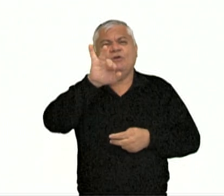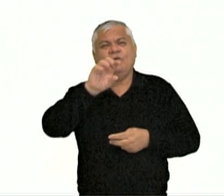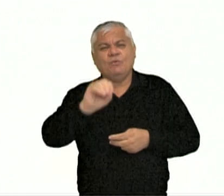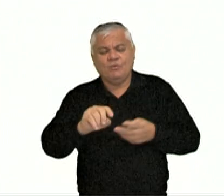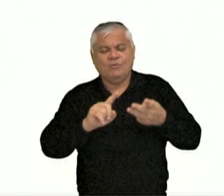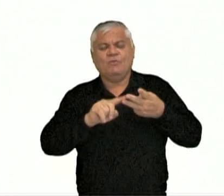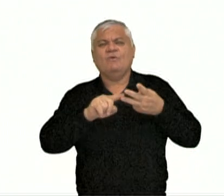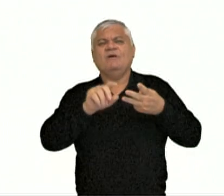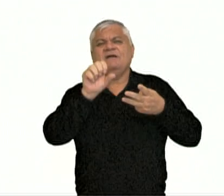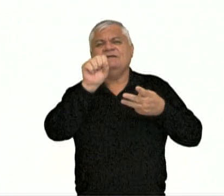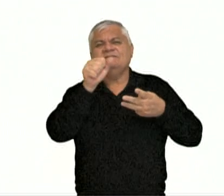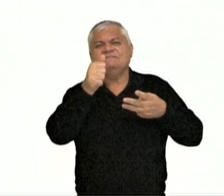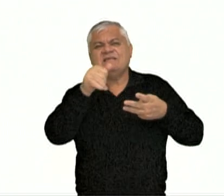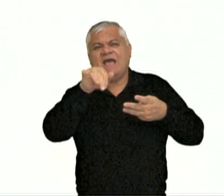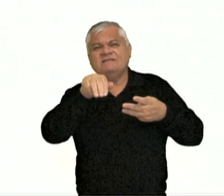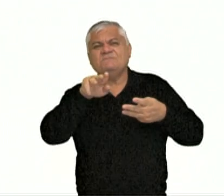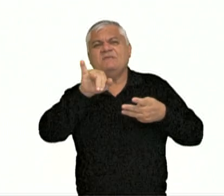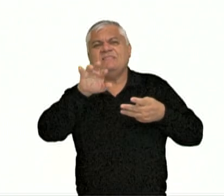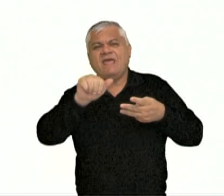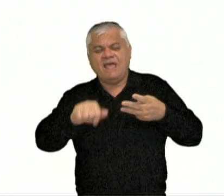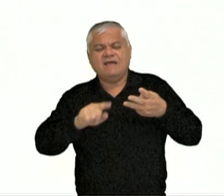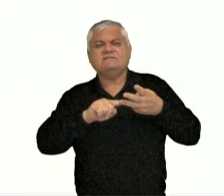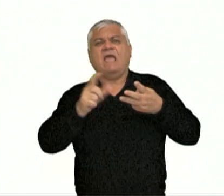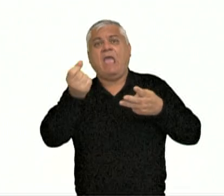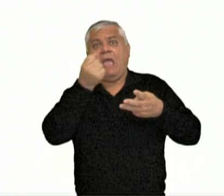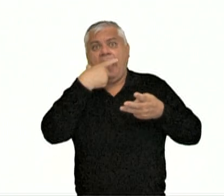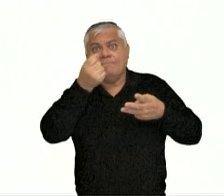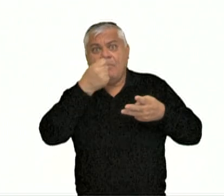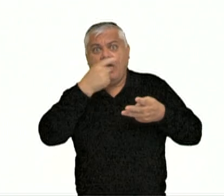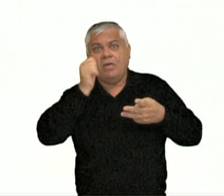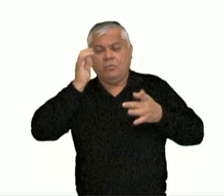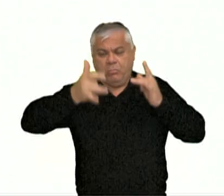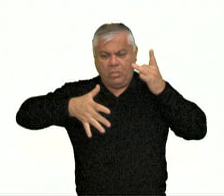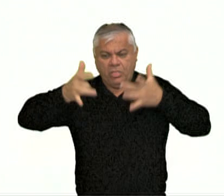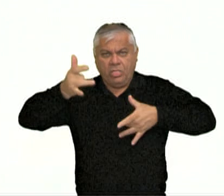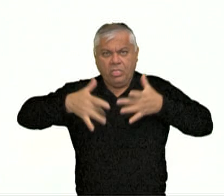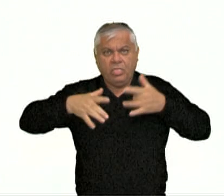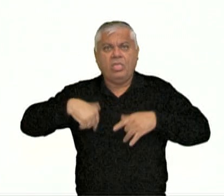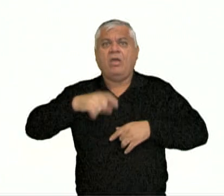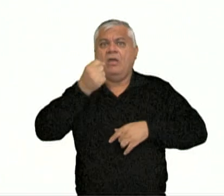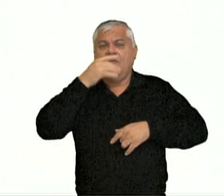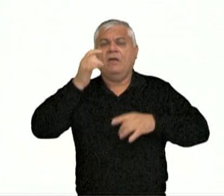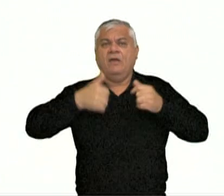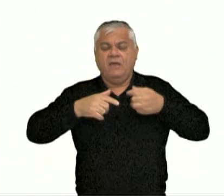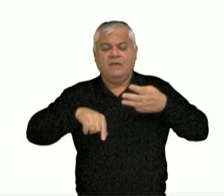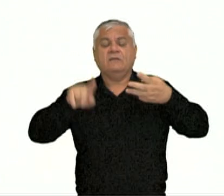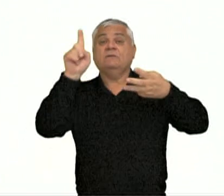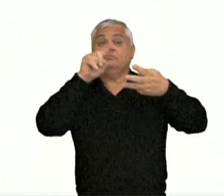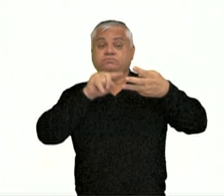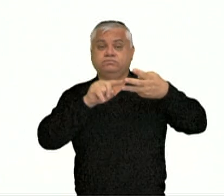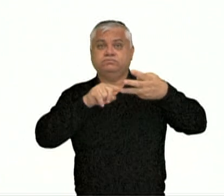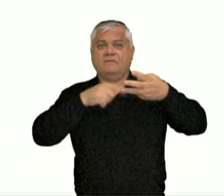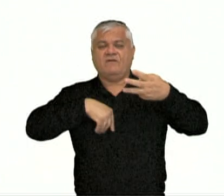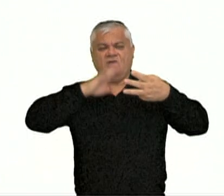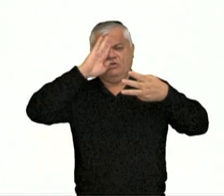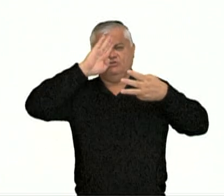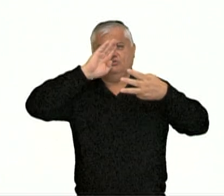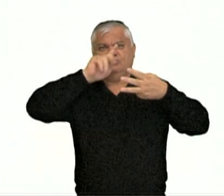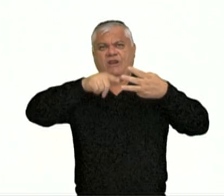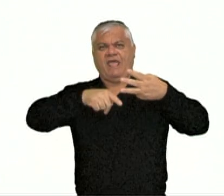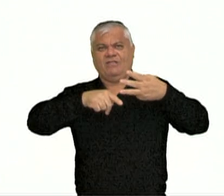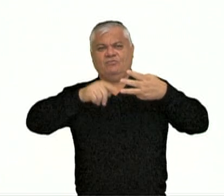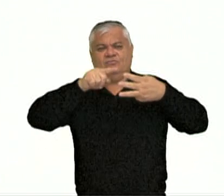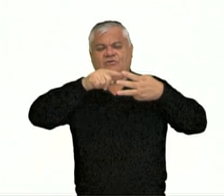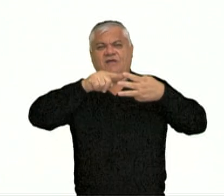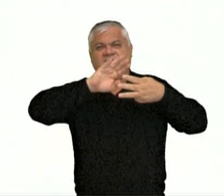sais minerais e até mesmo medicamentos que nós tomamos, tá? Vão passar diretamente do sangue,